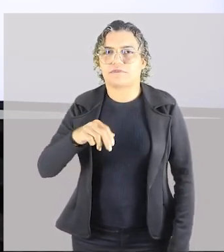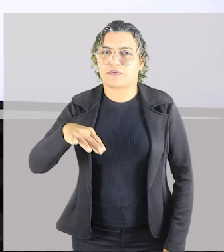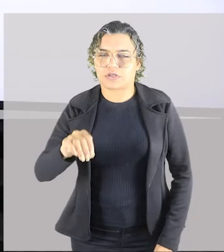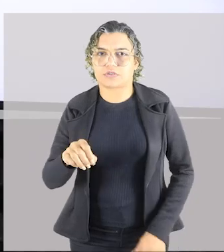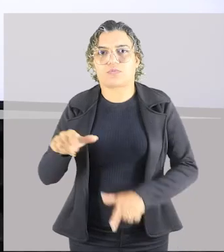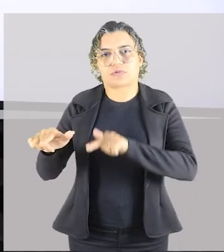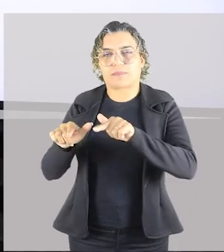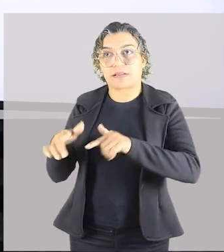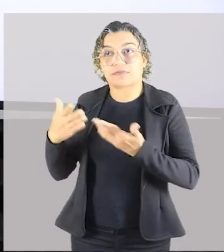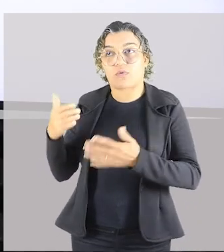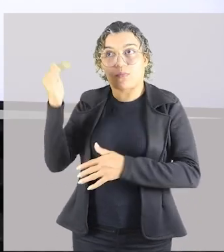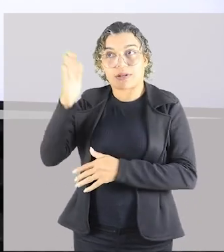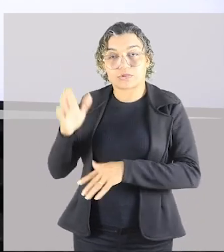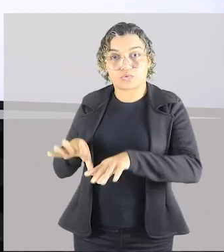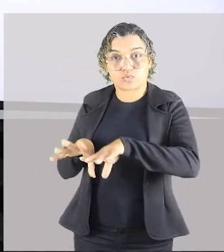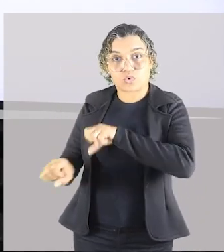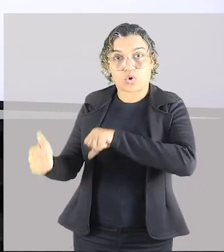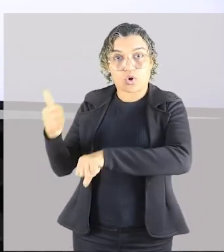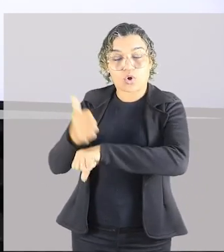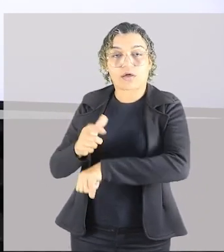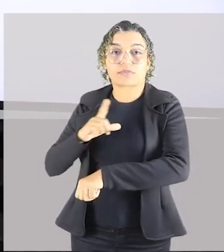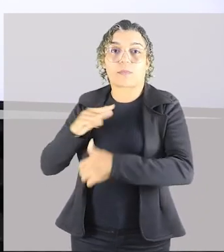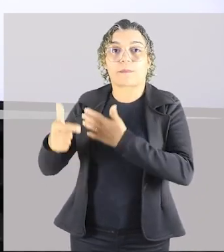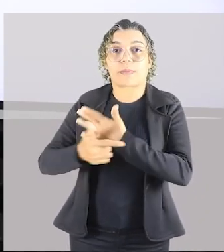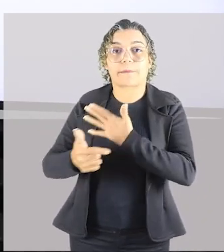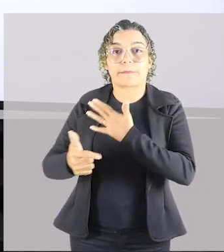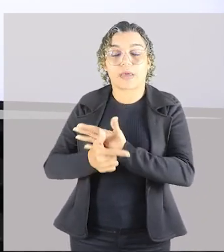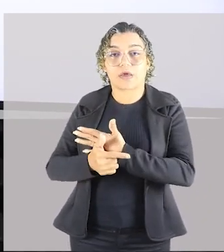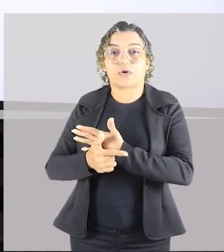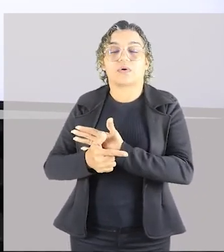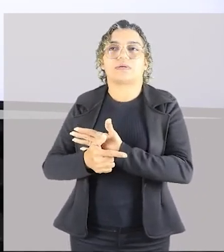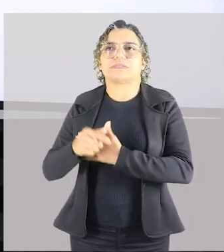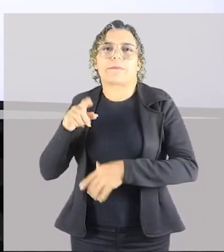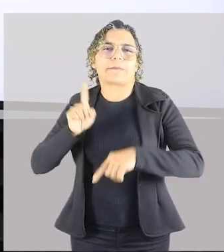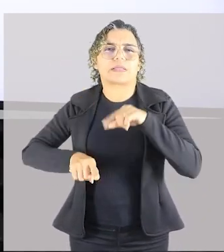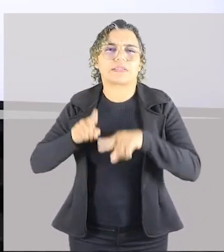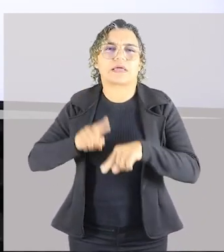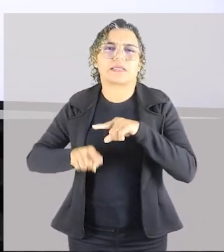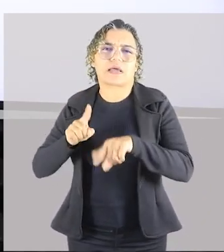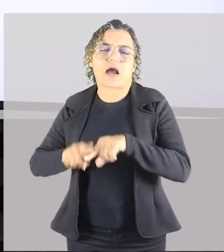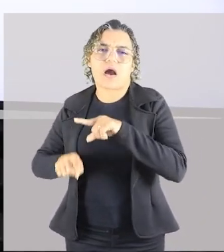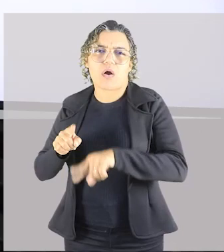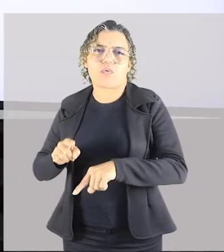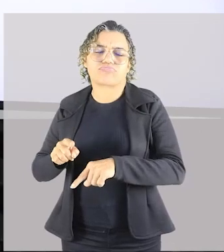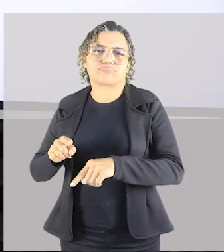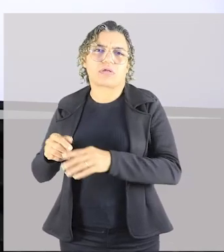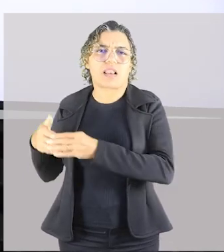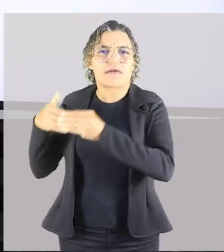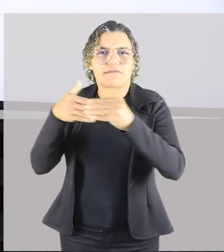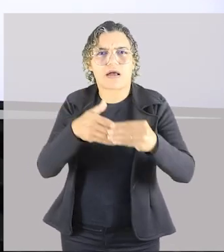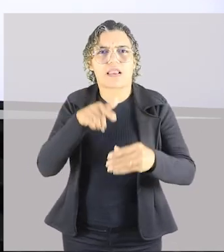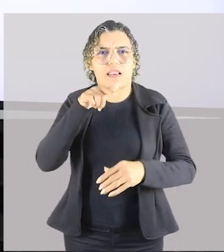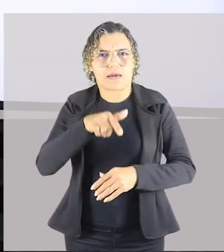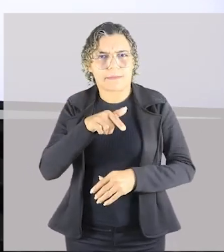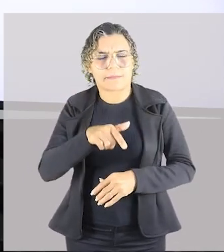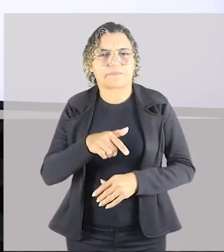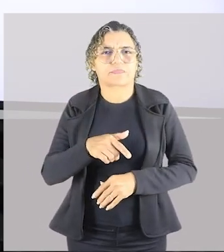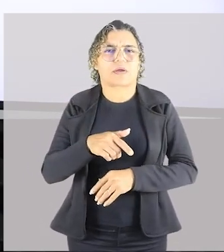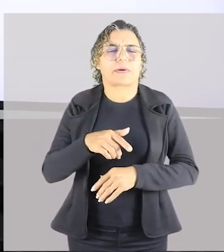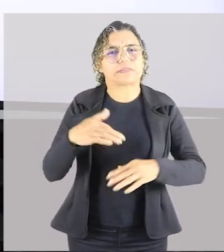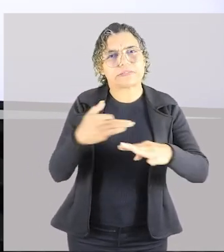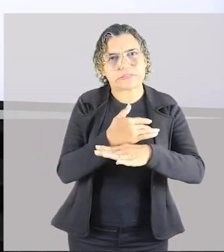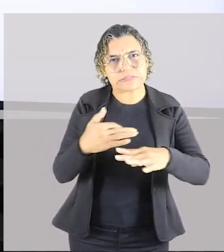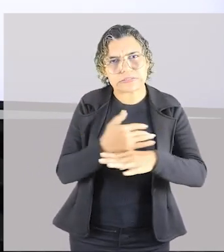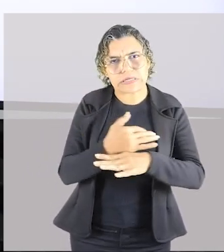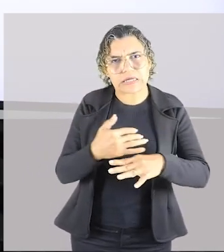trabalho. O Brasil, enquanto colônia, tinha o papel de fornecer matéria-prima para a metrópole, tá certo? No século XVII e XVIII,